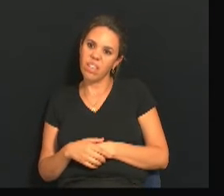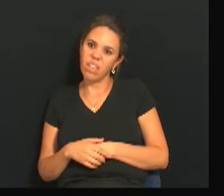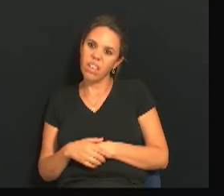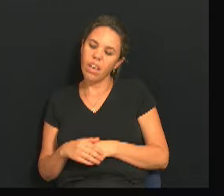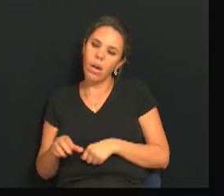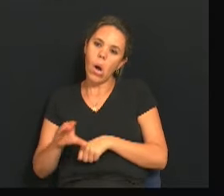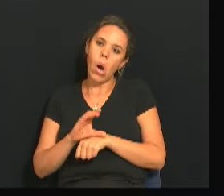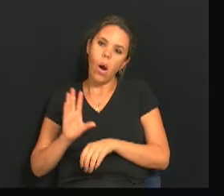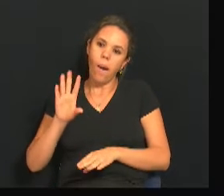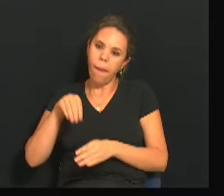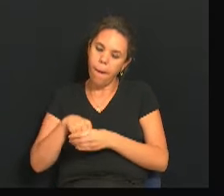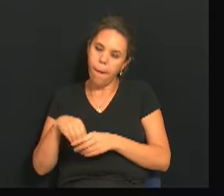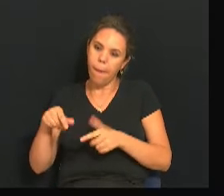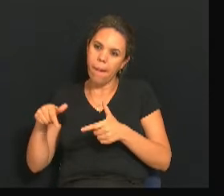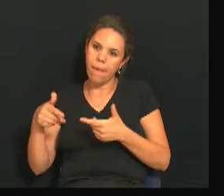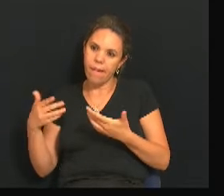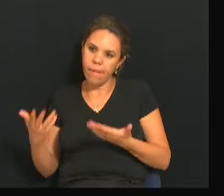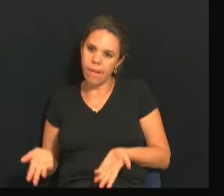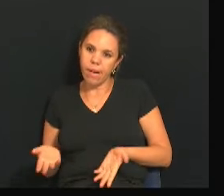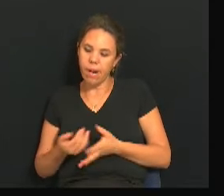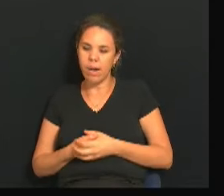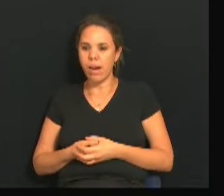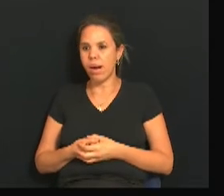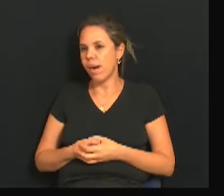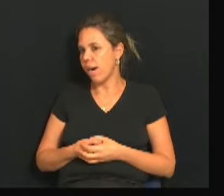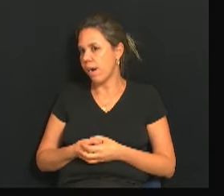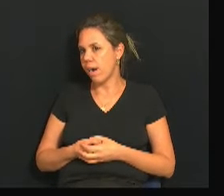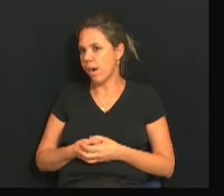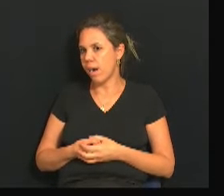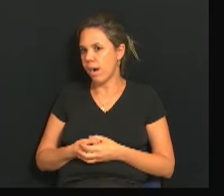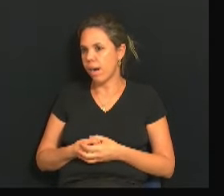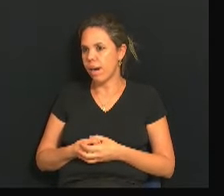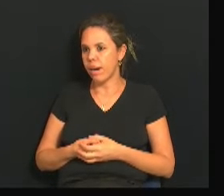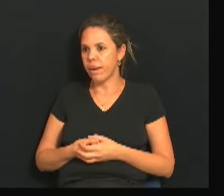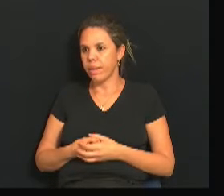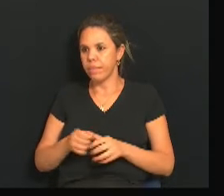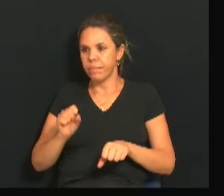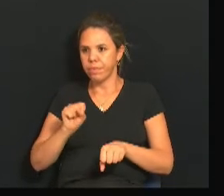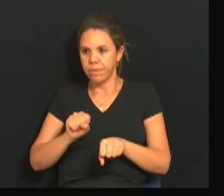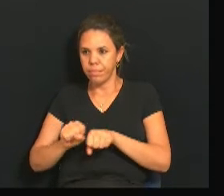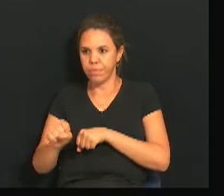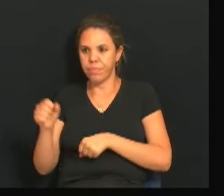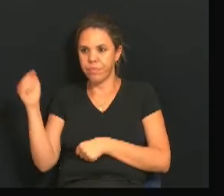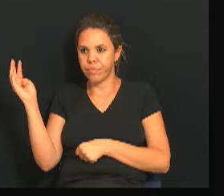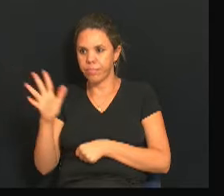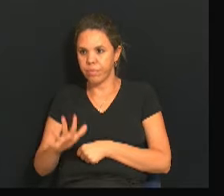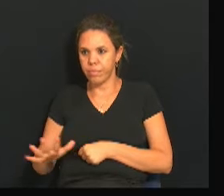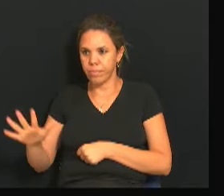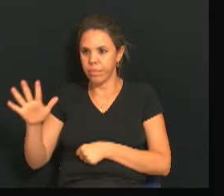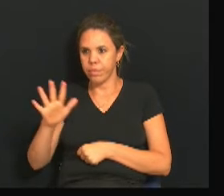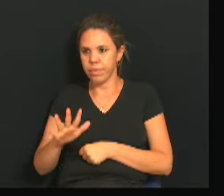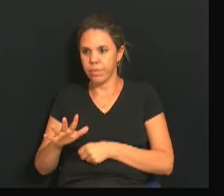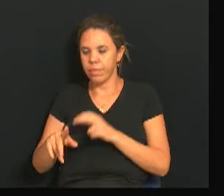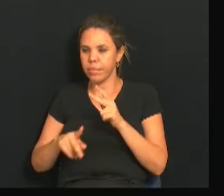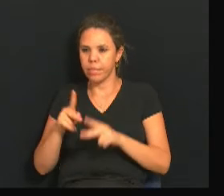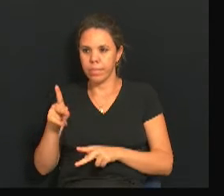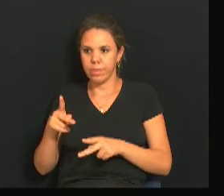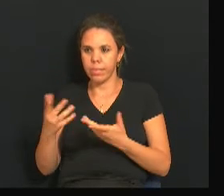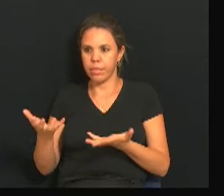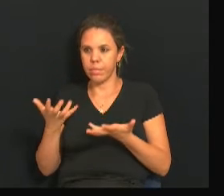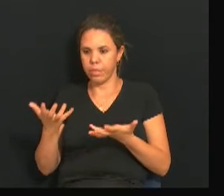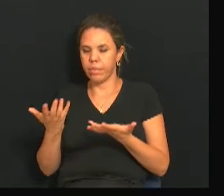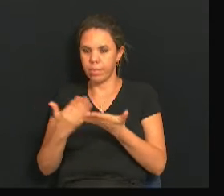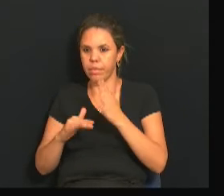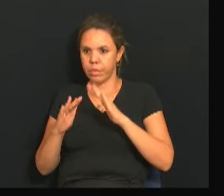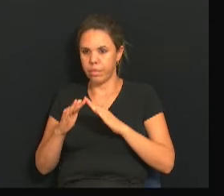né, a classe trabalhadora, que nos formamos enquanto povo brasileiro, nós somos aqueles que mais querem que a escola